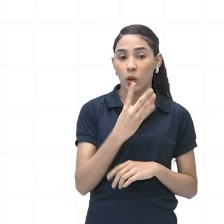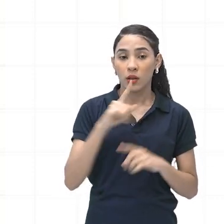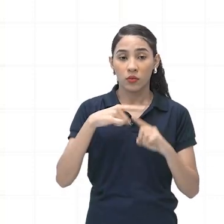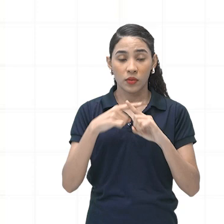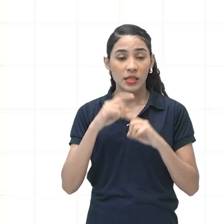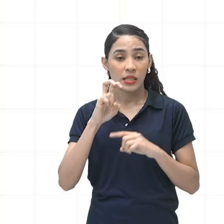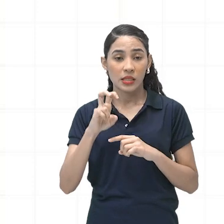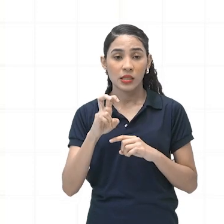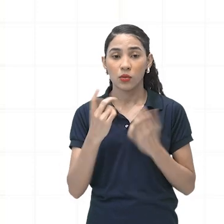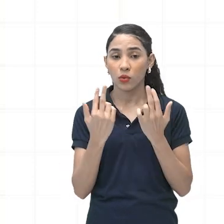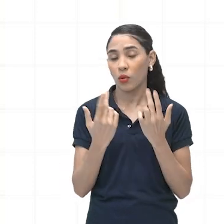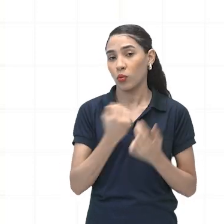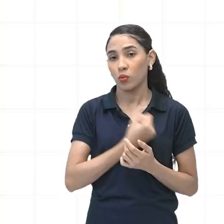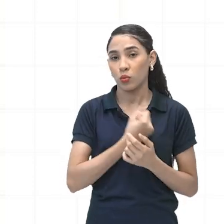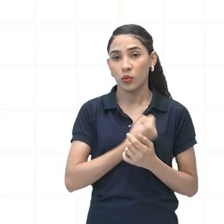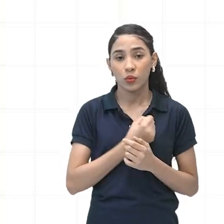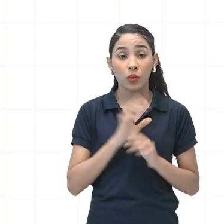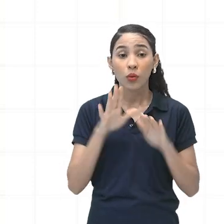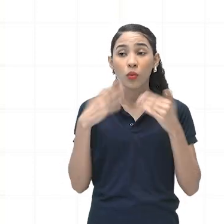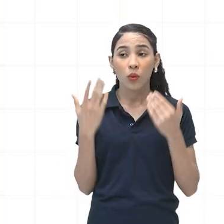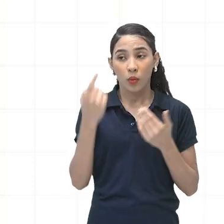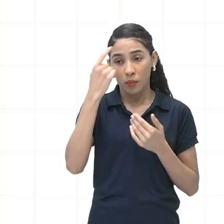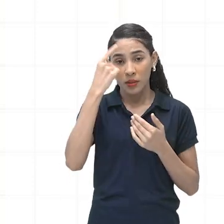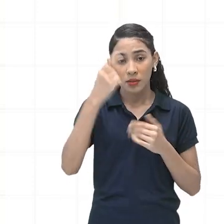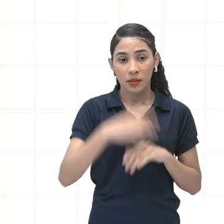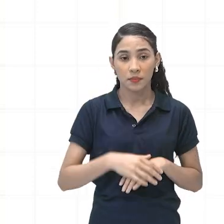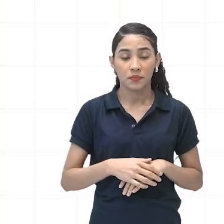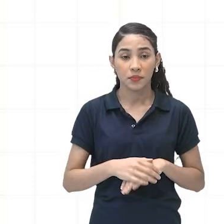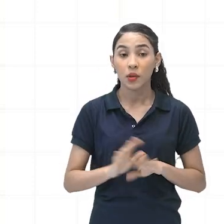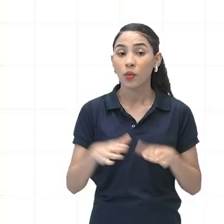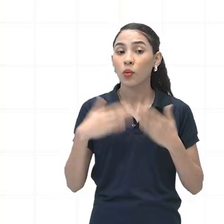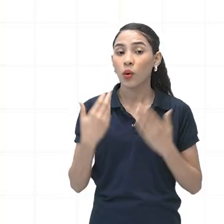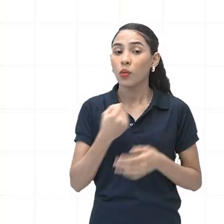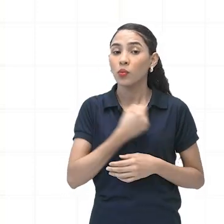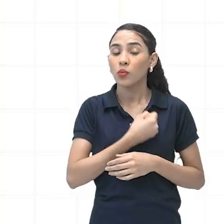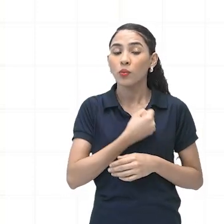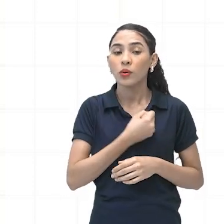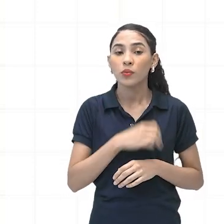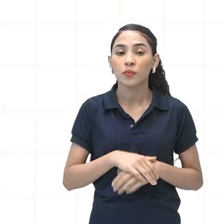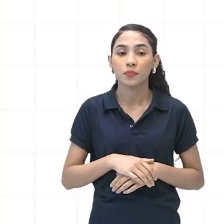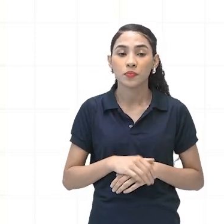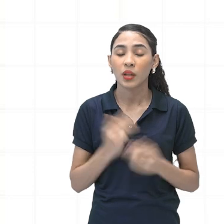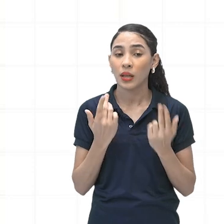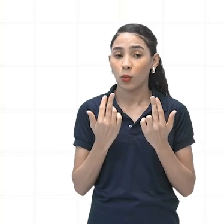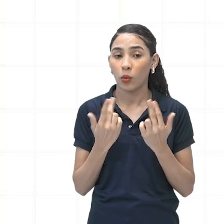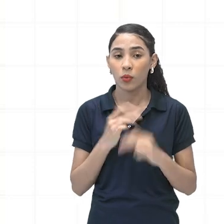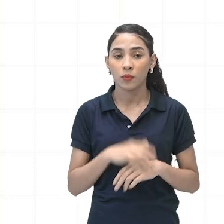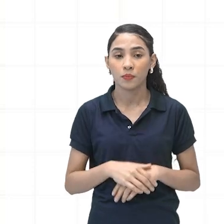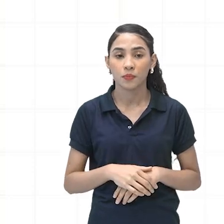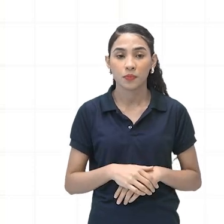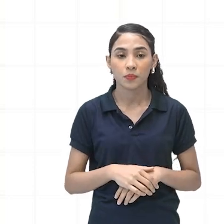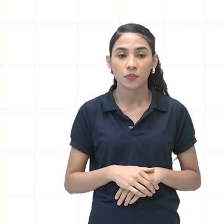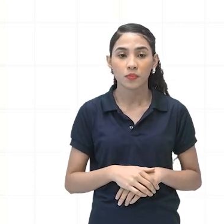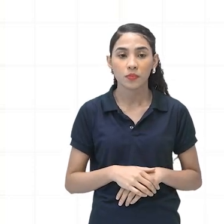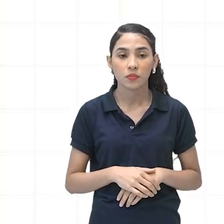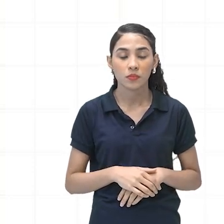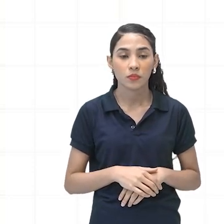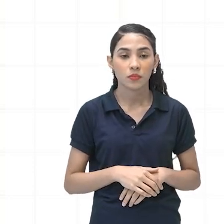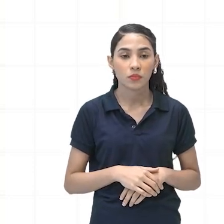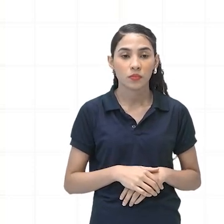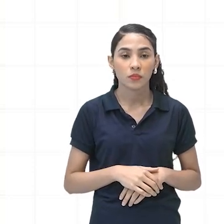mesmo valor. Vamos pensar, qual seria esse valor que deixaria igual? Então,